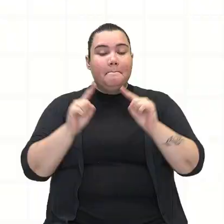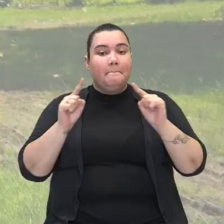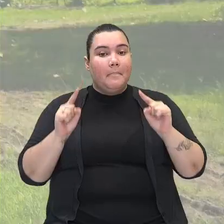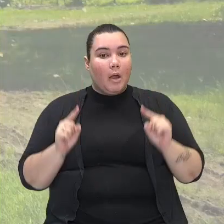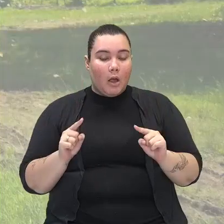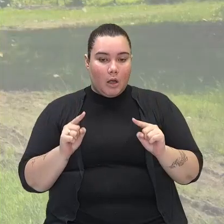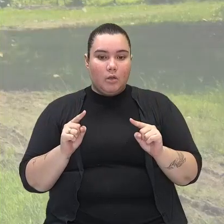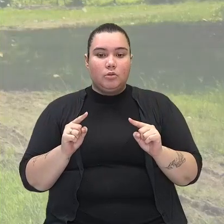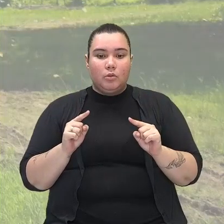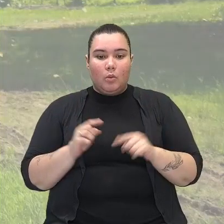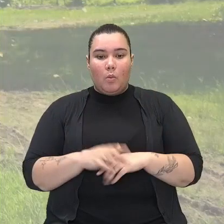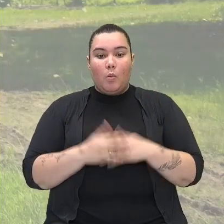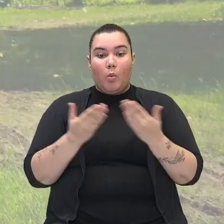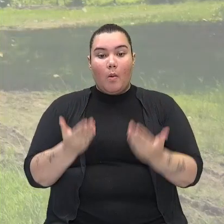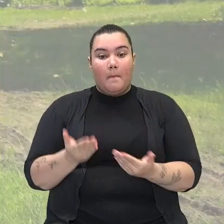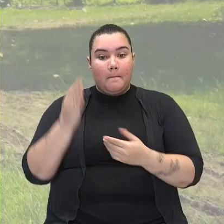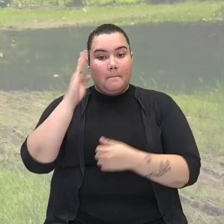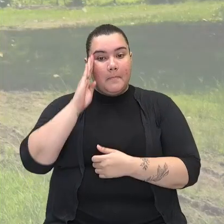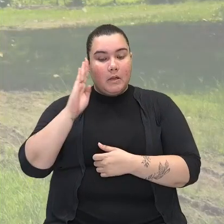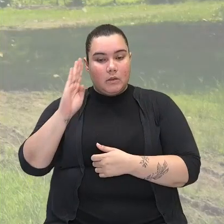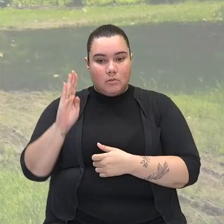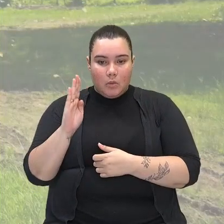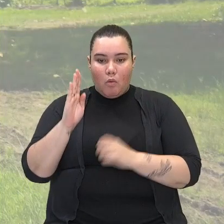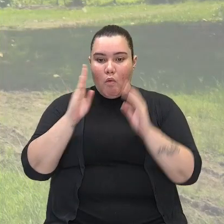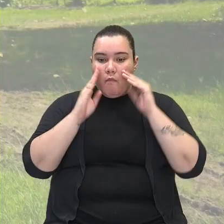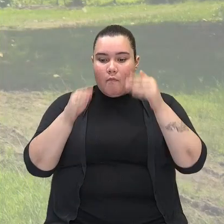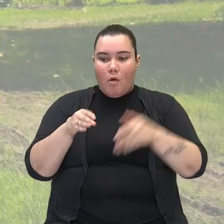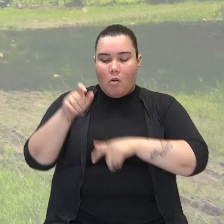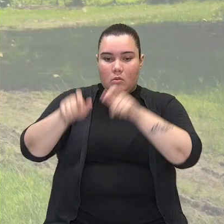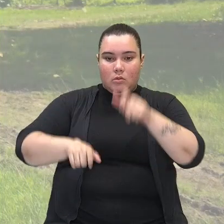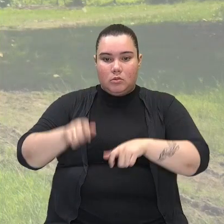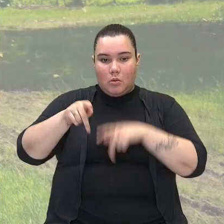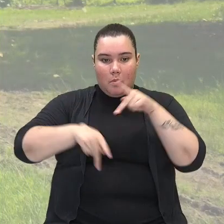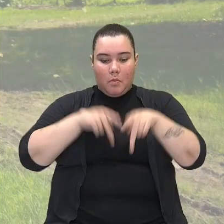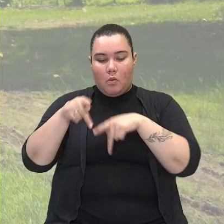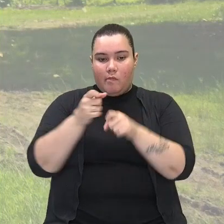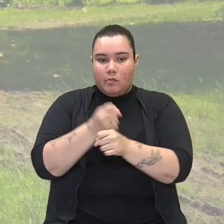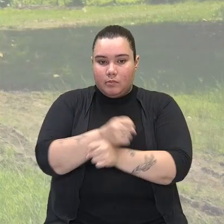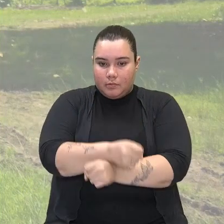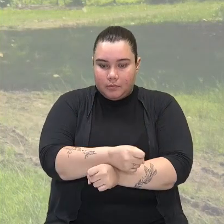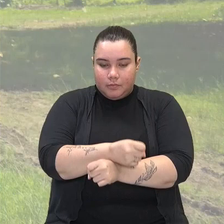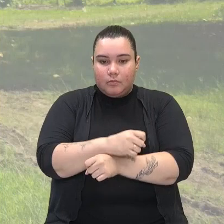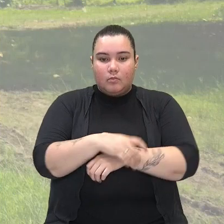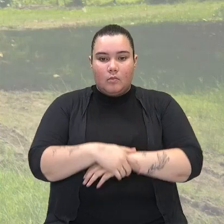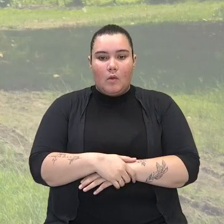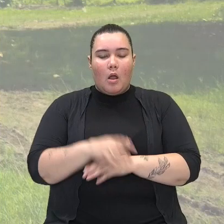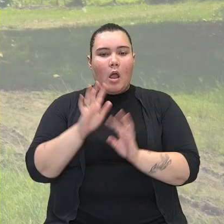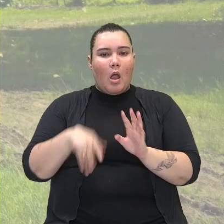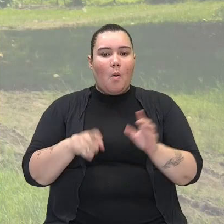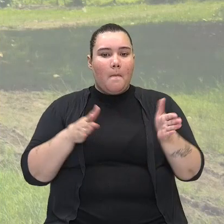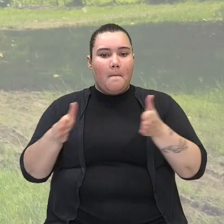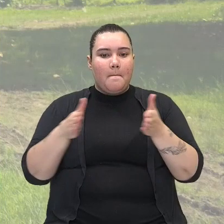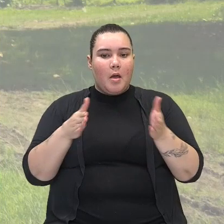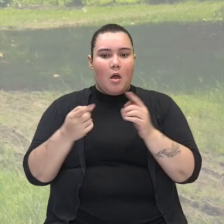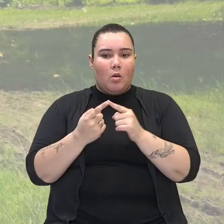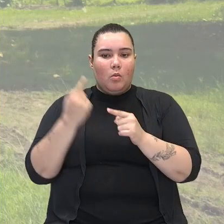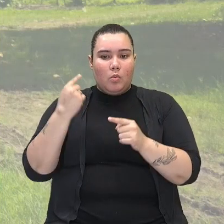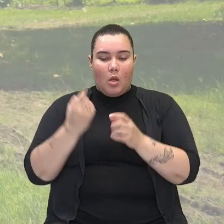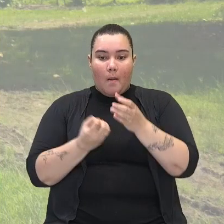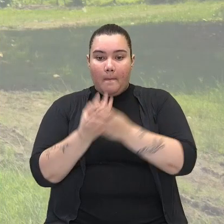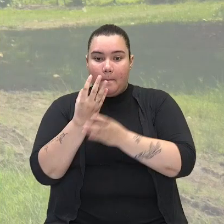então, o principal destino desses escravizados? A gente está falando de um período em que a